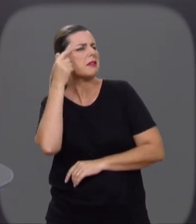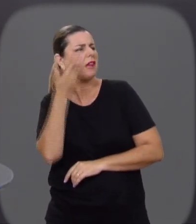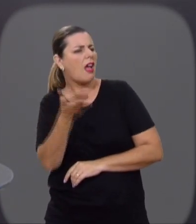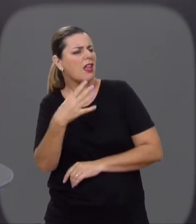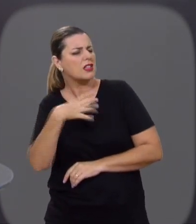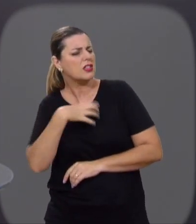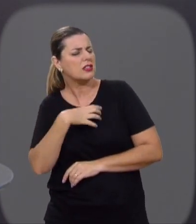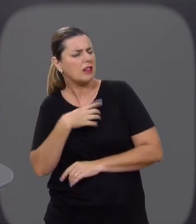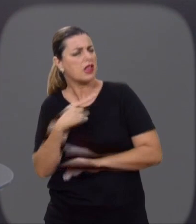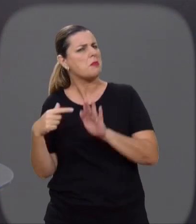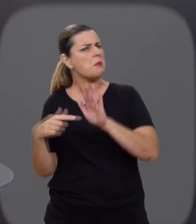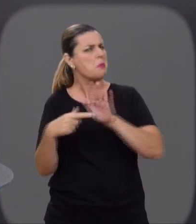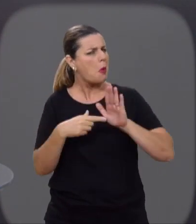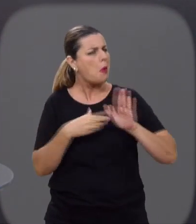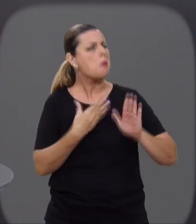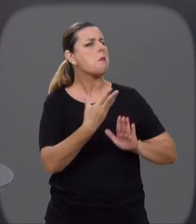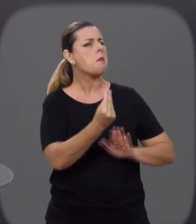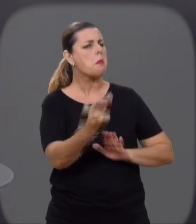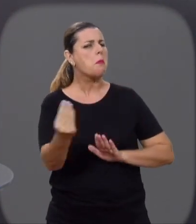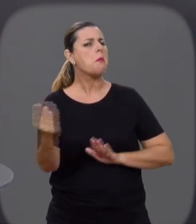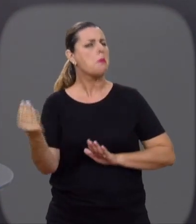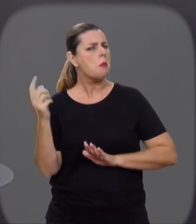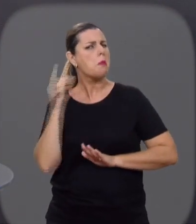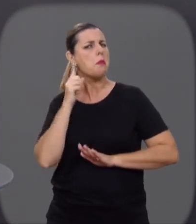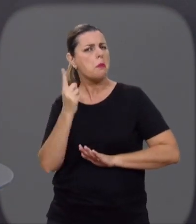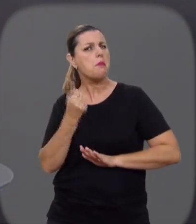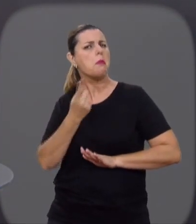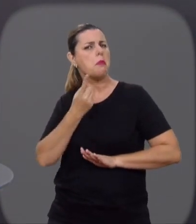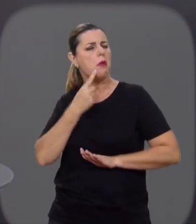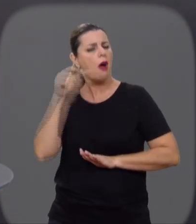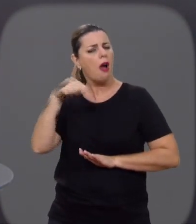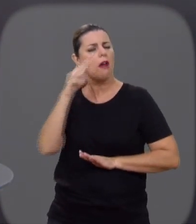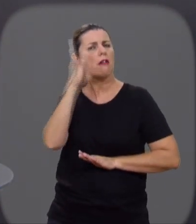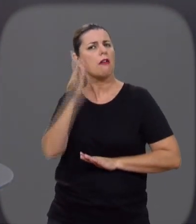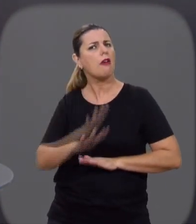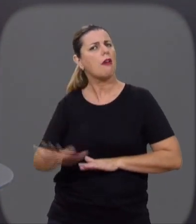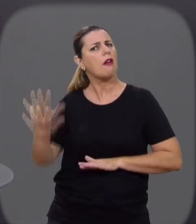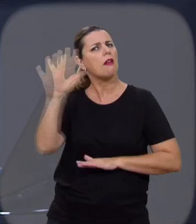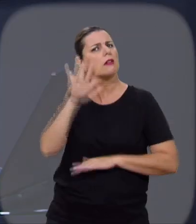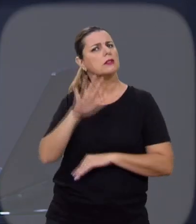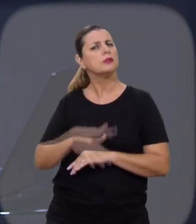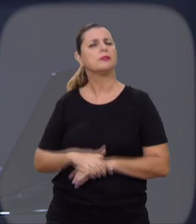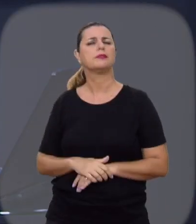quão expressiva é essa quantidade de surdos aqui no nosso país.